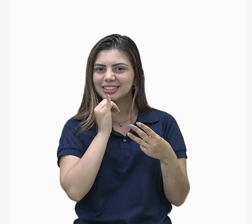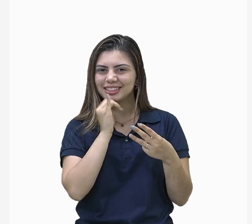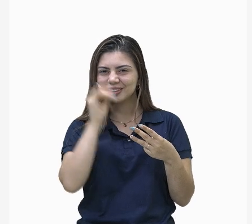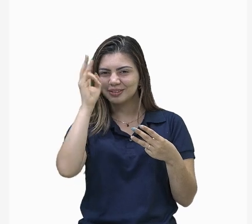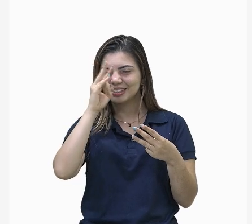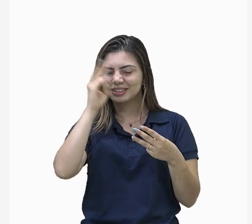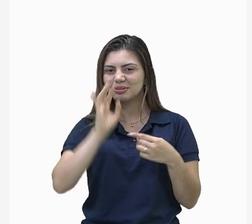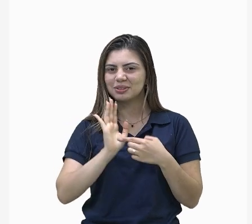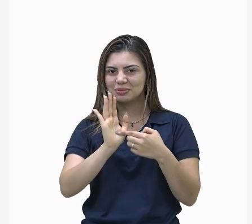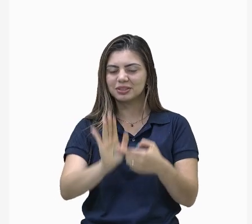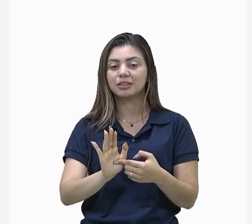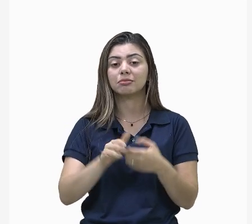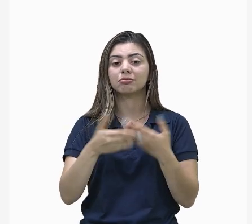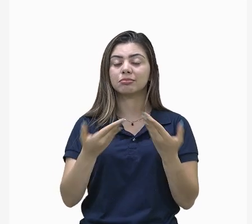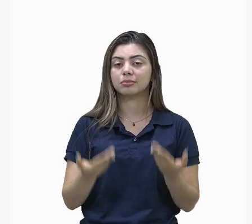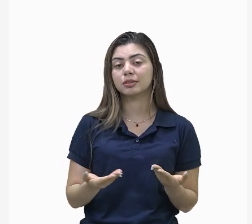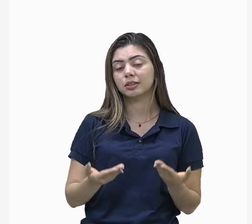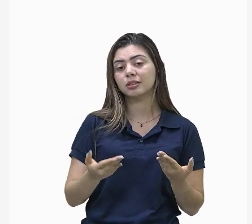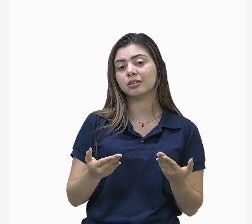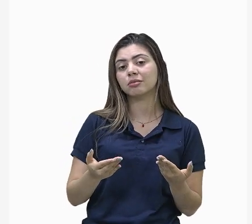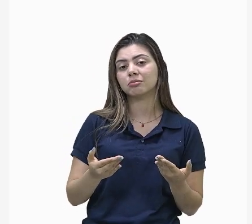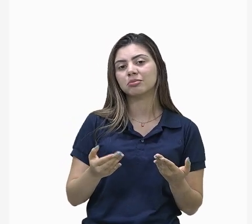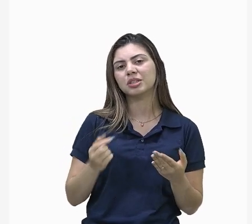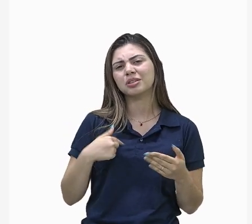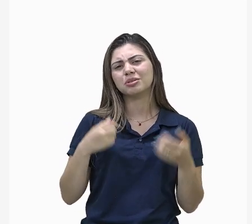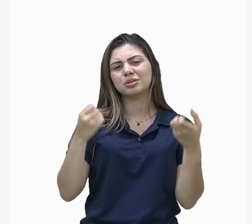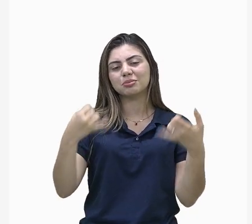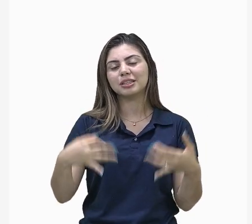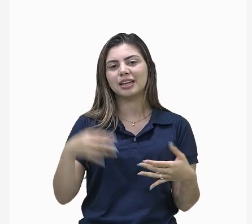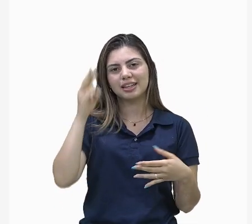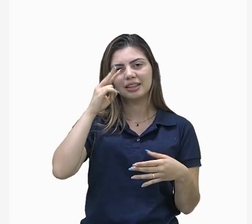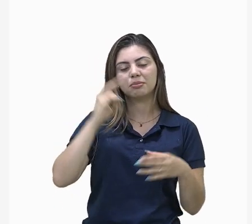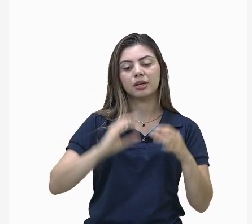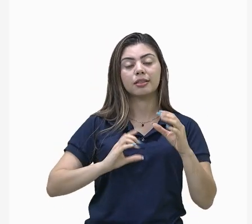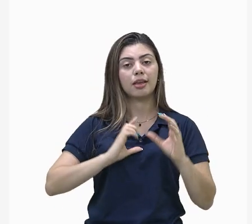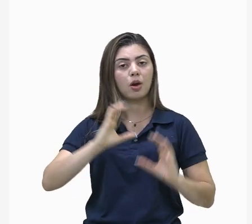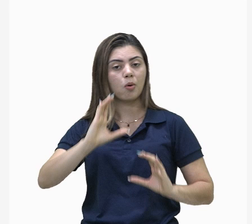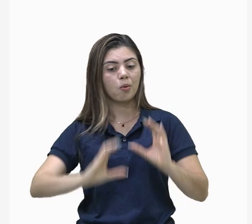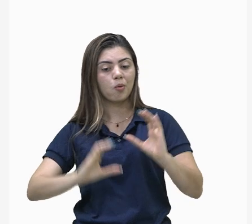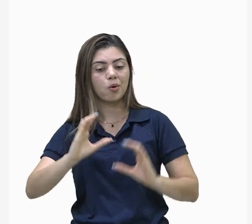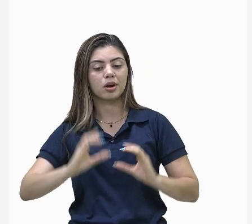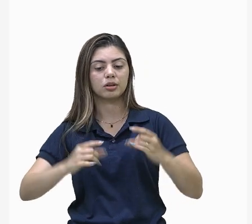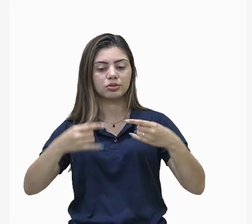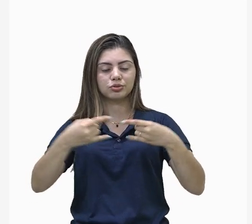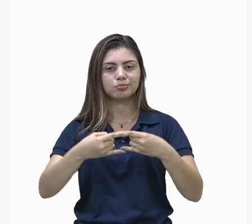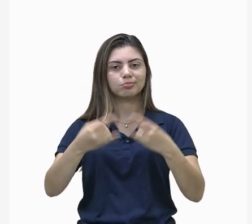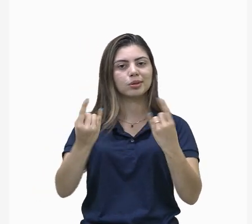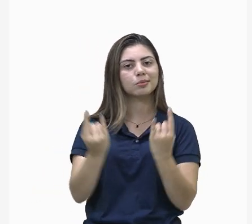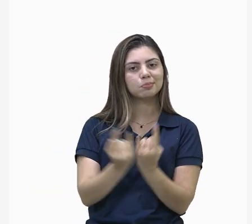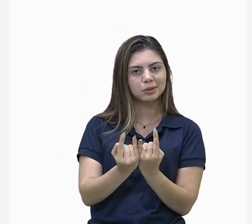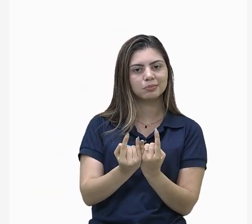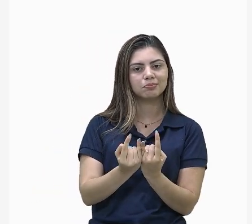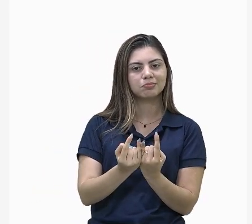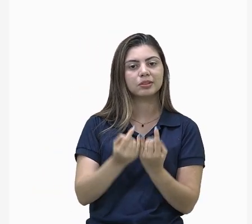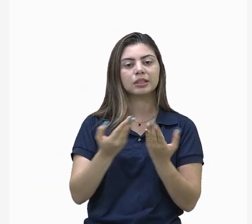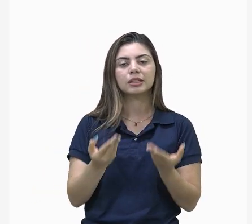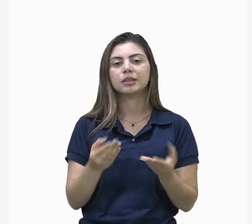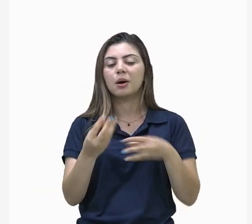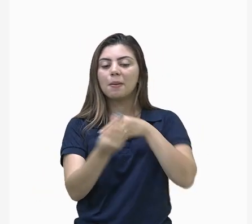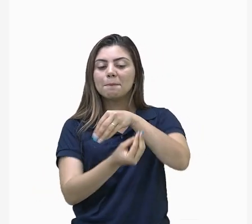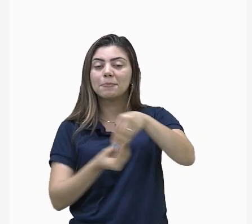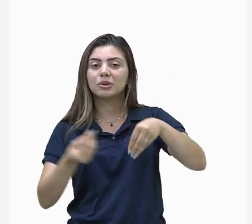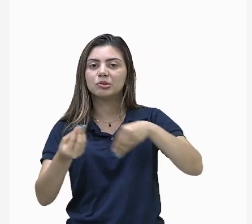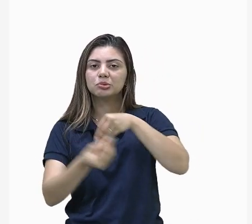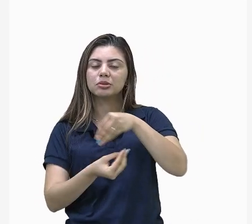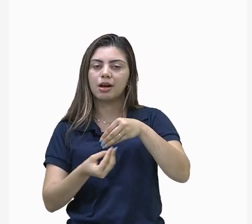o circuito elétrico misto, o nome já está dizendo, ó, misto. Logo, misto quer dizer o quê? Que em